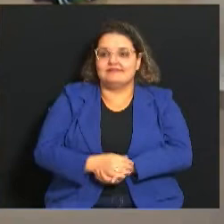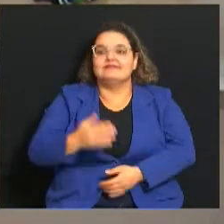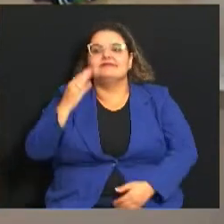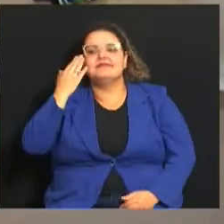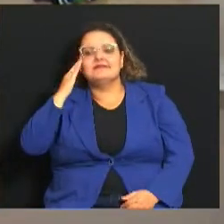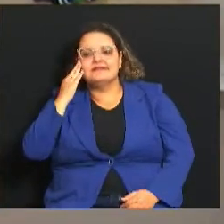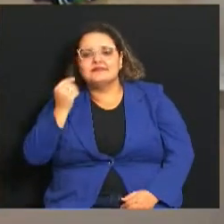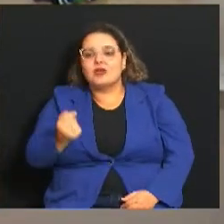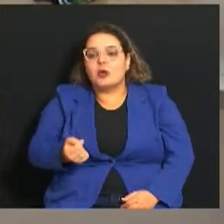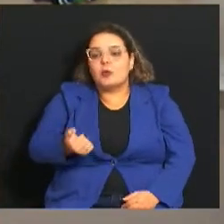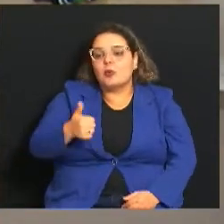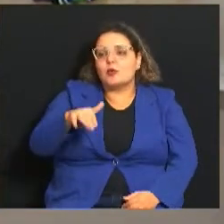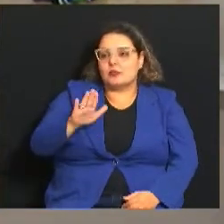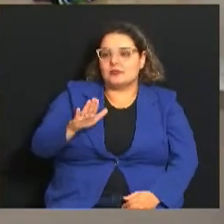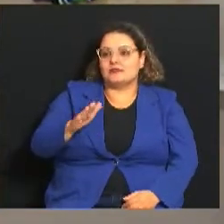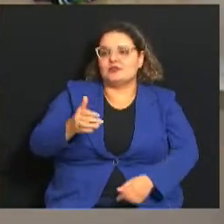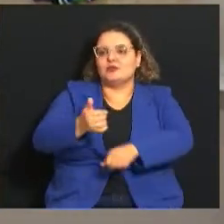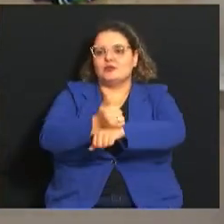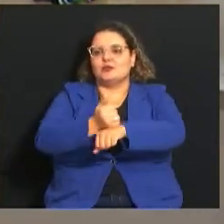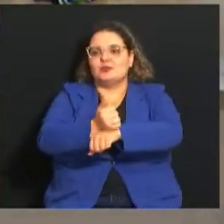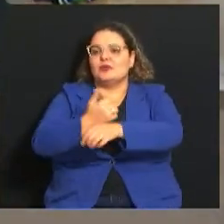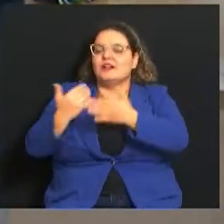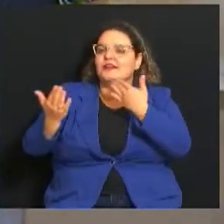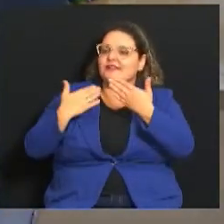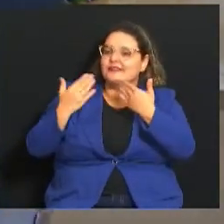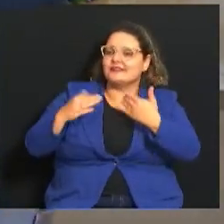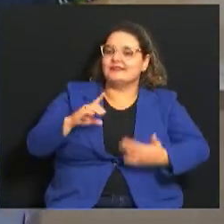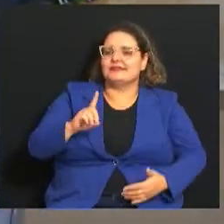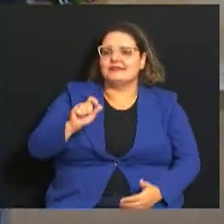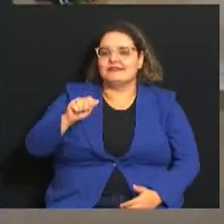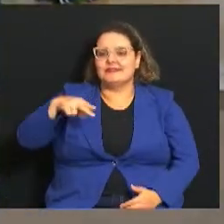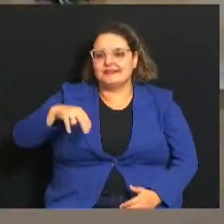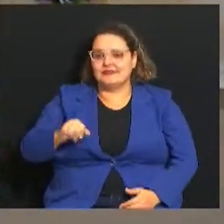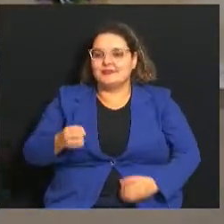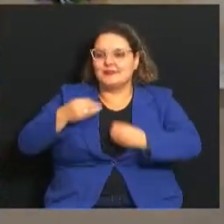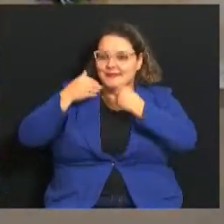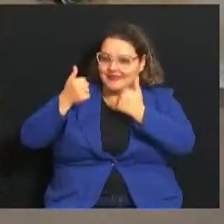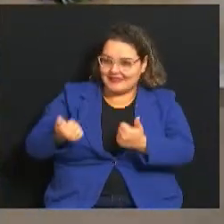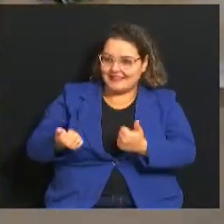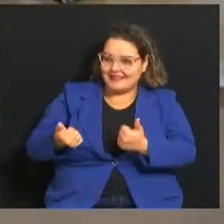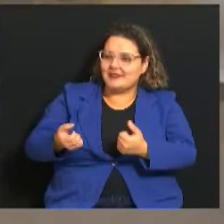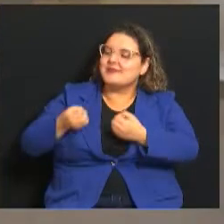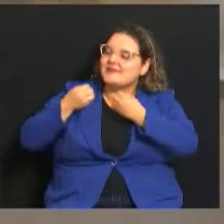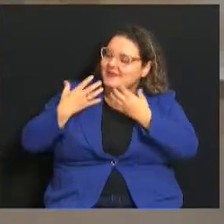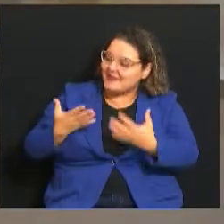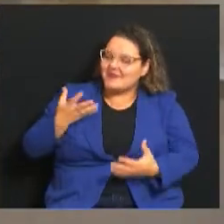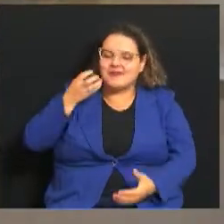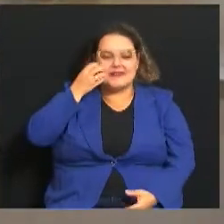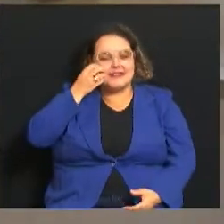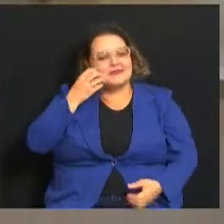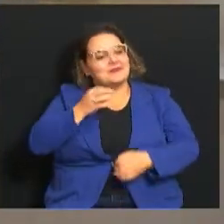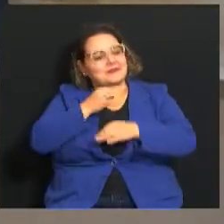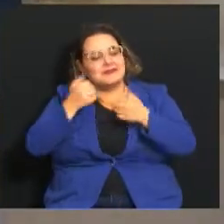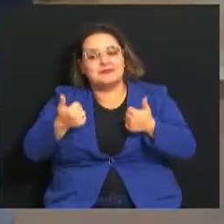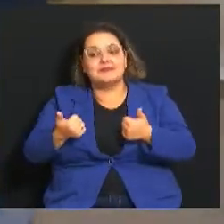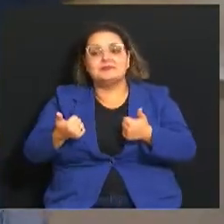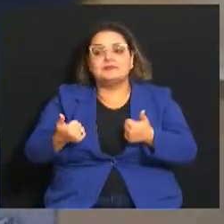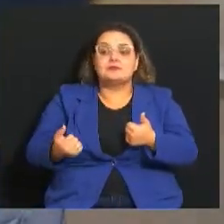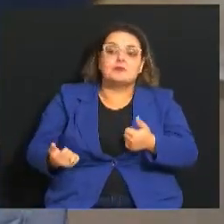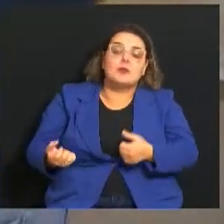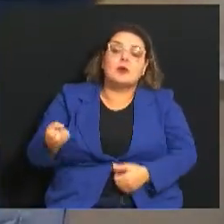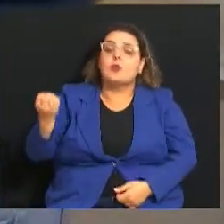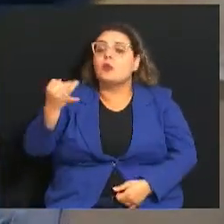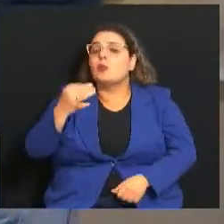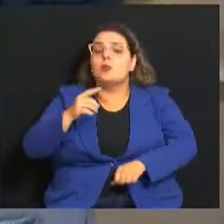mais sobre essa profissão, vou bater um papo com a Dani. Tudo bom, Dani? Tudo bem, André? Beleza. Então, há quanto tempo você trabalha